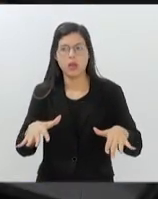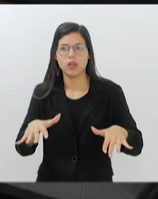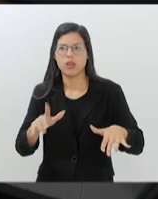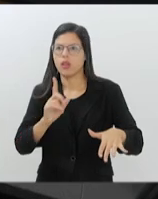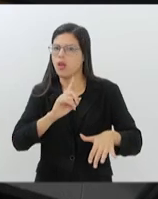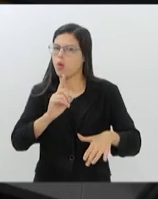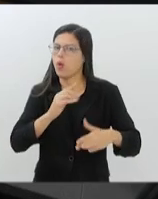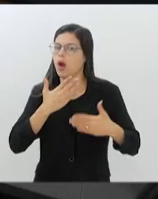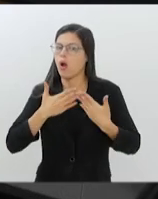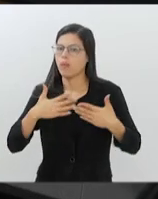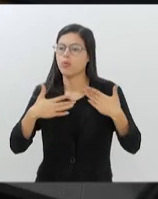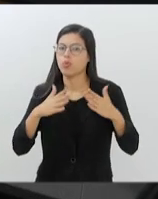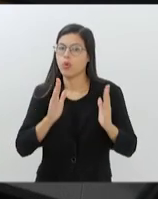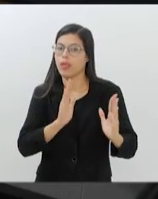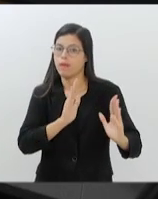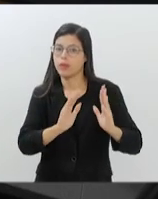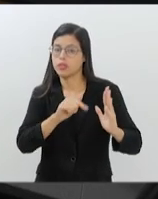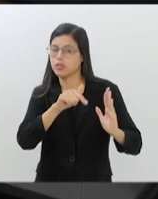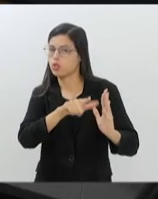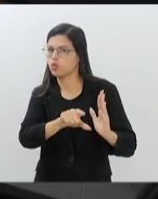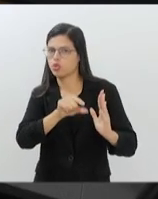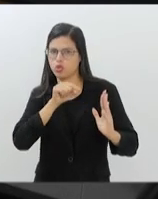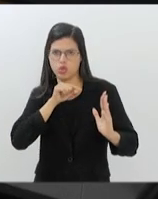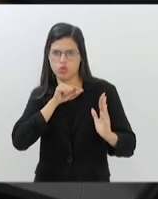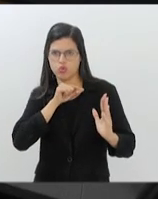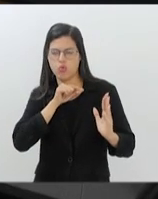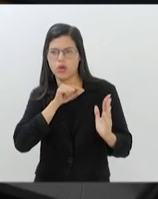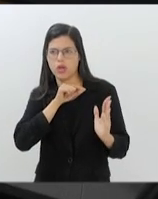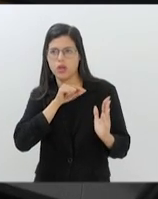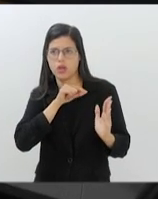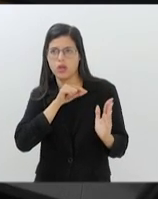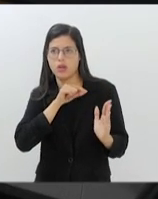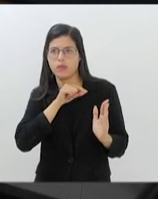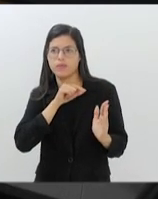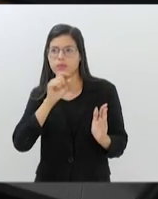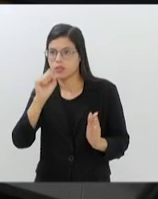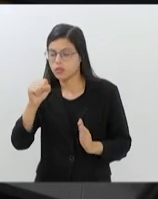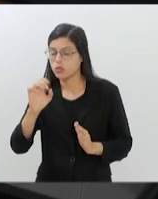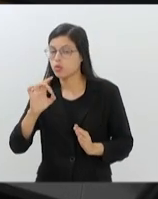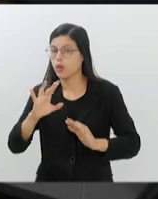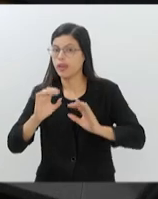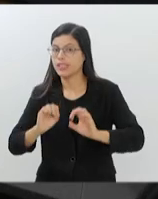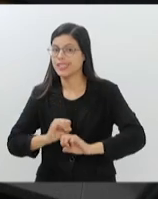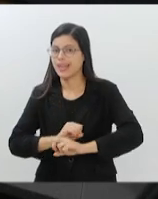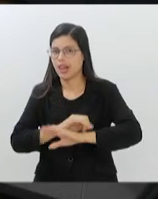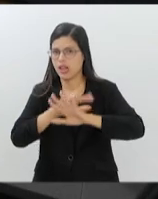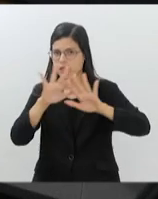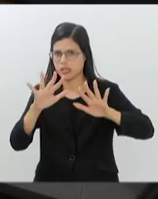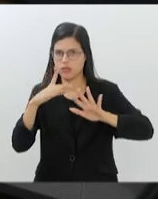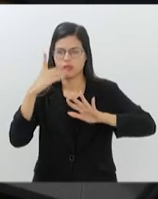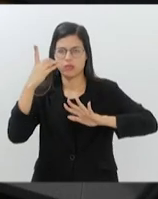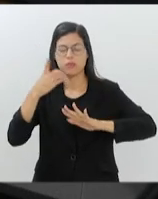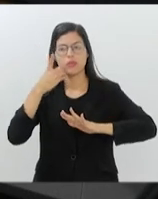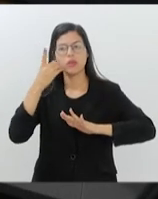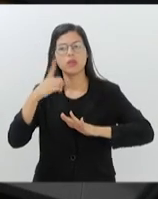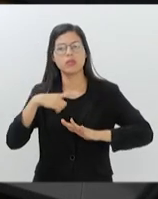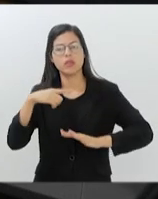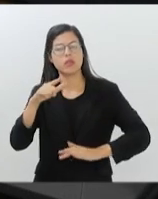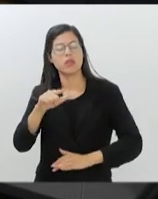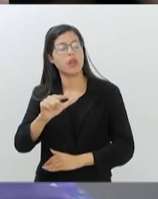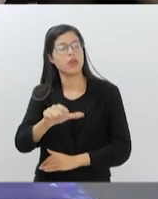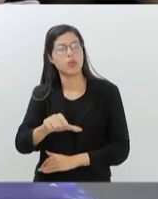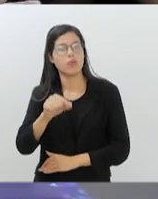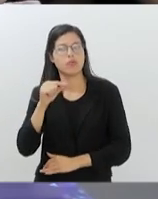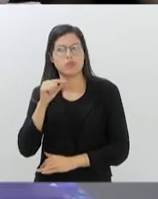de escolha da peça publicitária sim mas eu eu só tô esclarecendo aqui Deputado que nós temos uma Eleita para tocar o